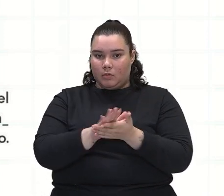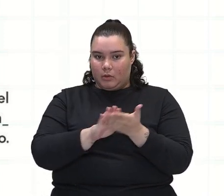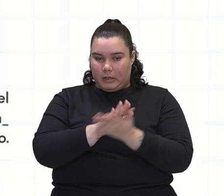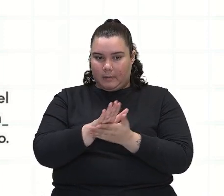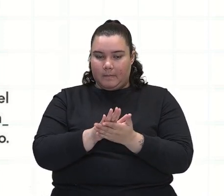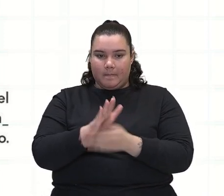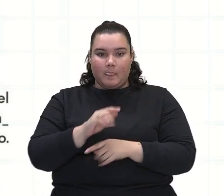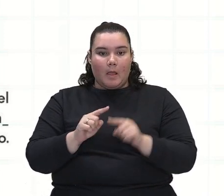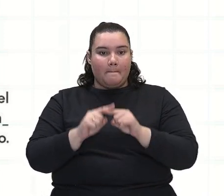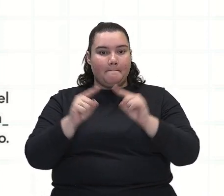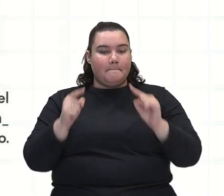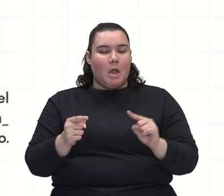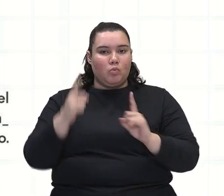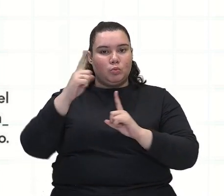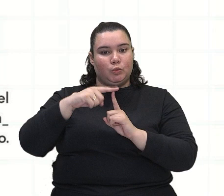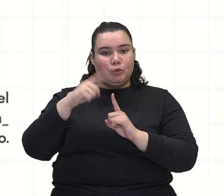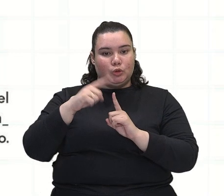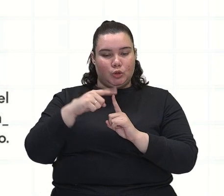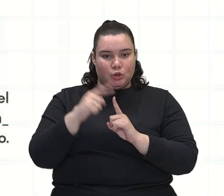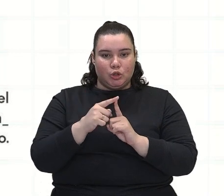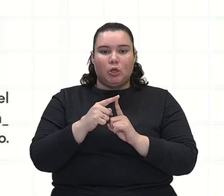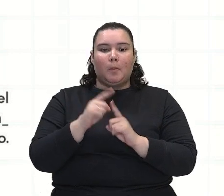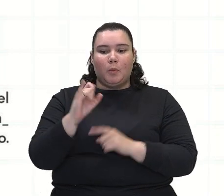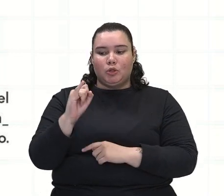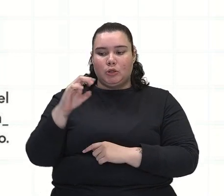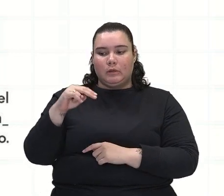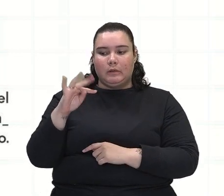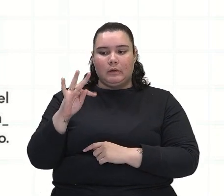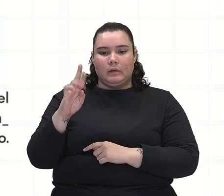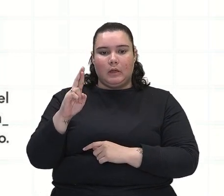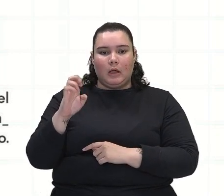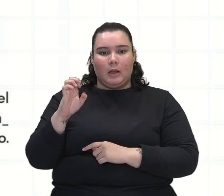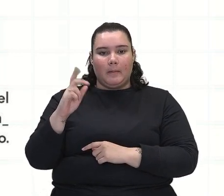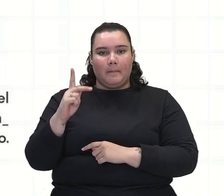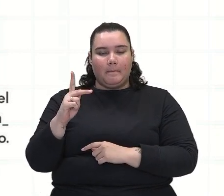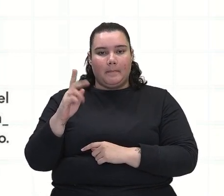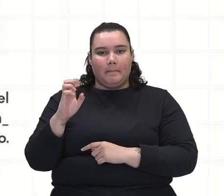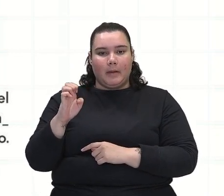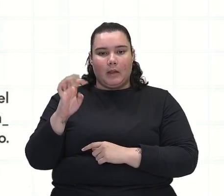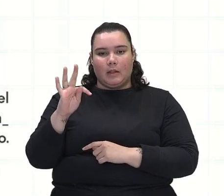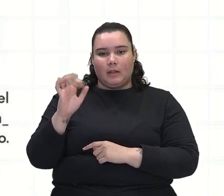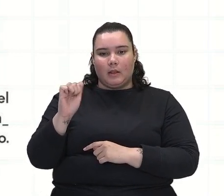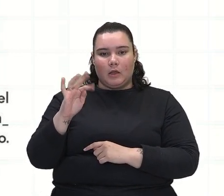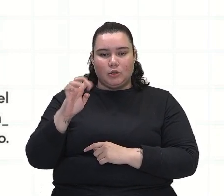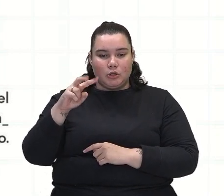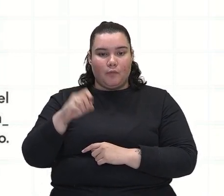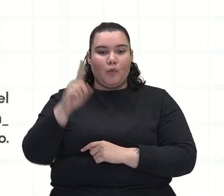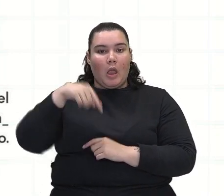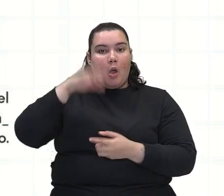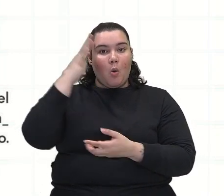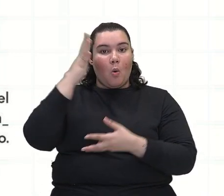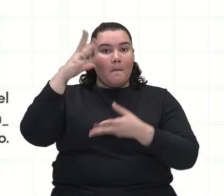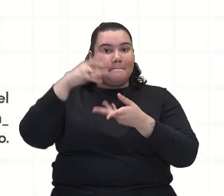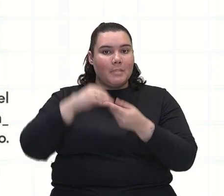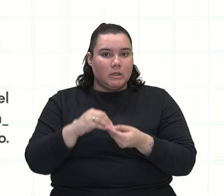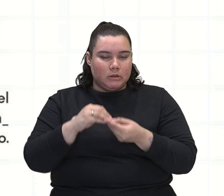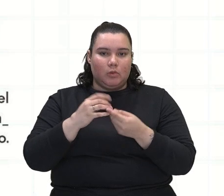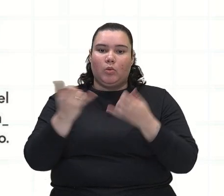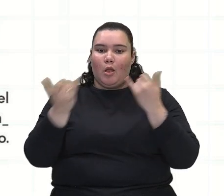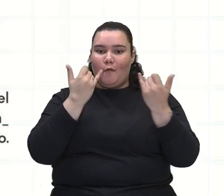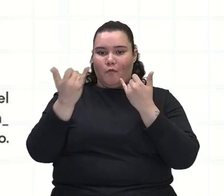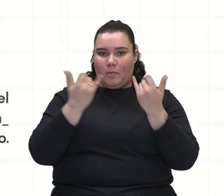no jornalismo interpretativo, né, você vai ter ali a interpretação dos fatos, aí se coloca a opinião